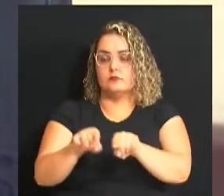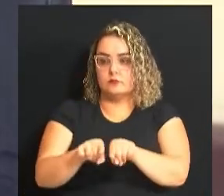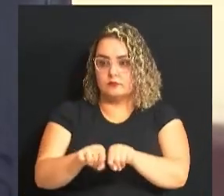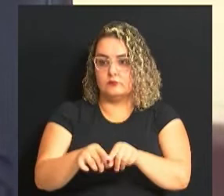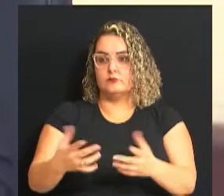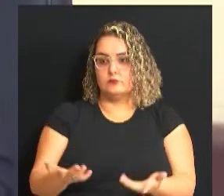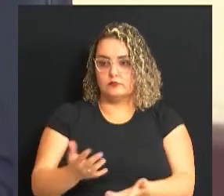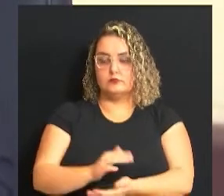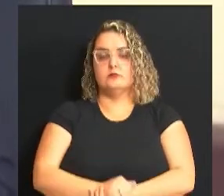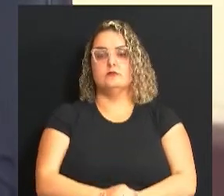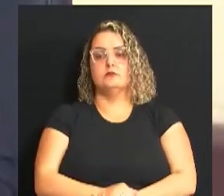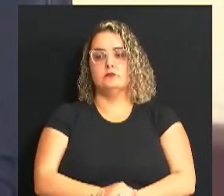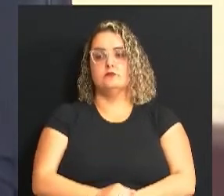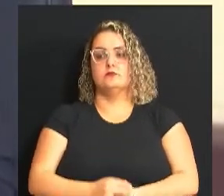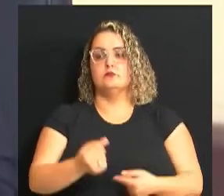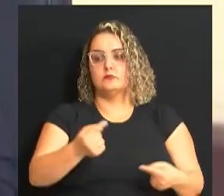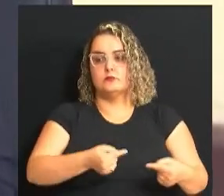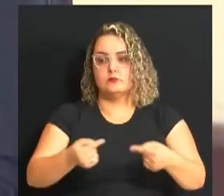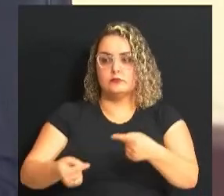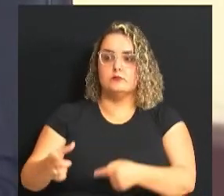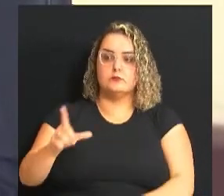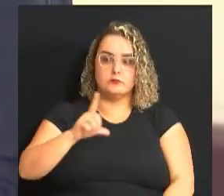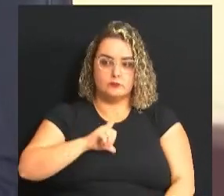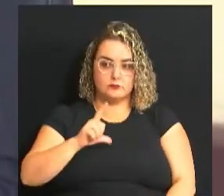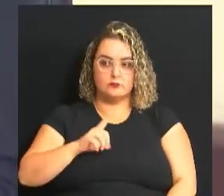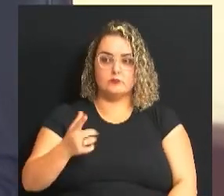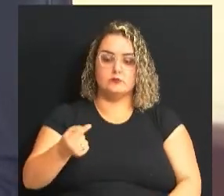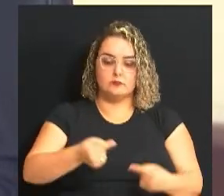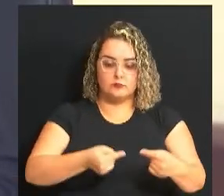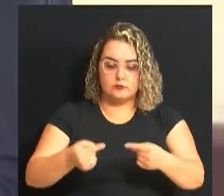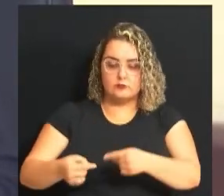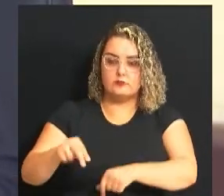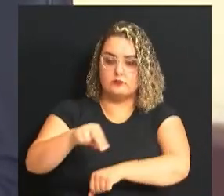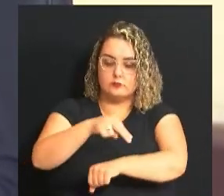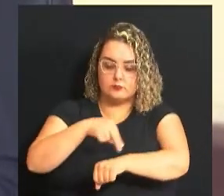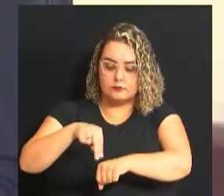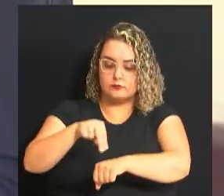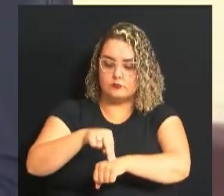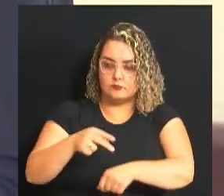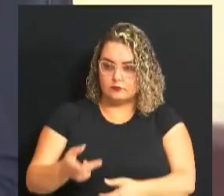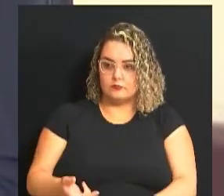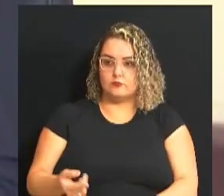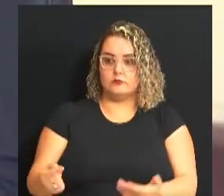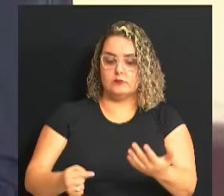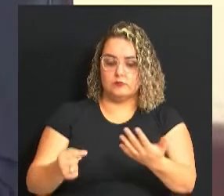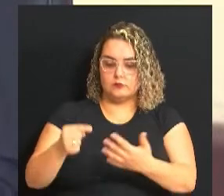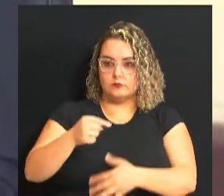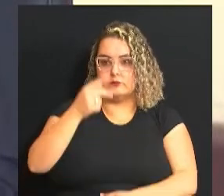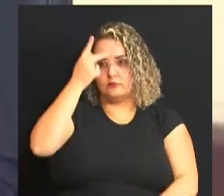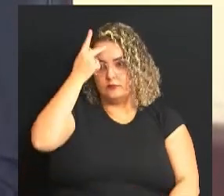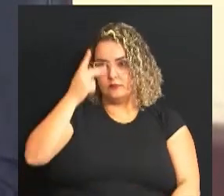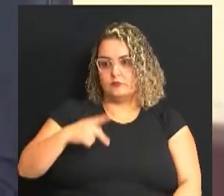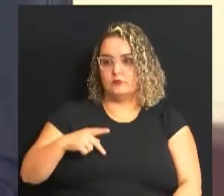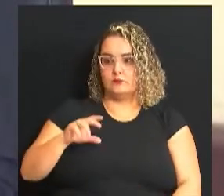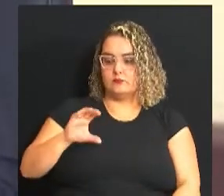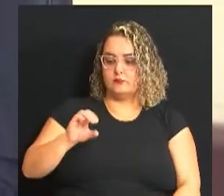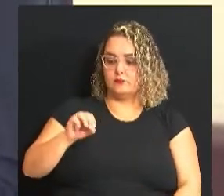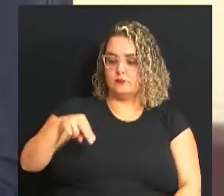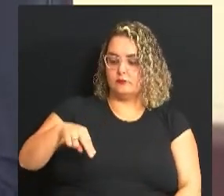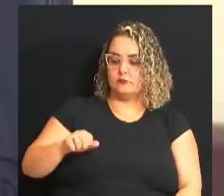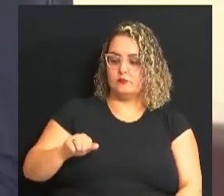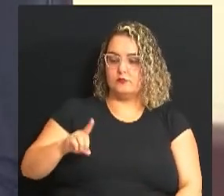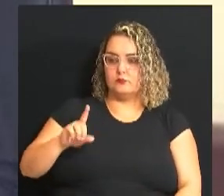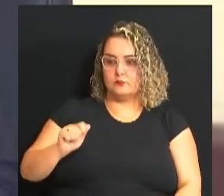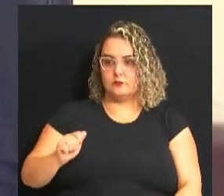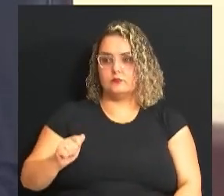partir dos debates, que existe uma discussão nacional, que é apontada pelo próprio Conanda, que, a